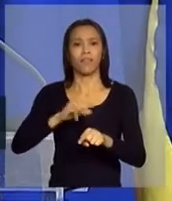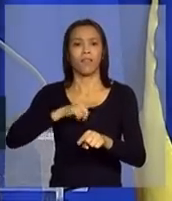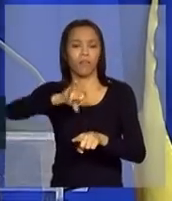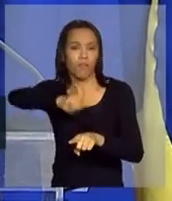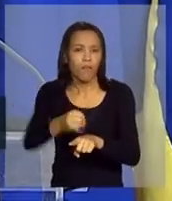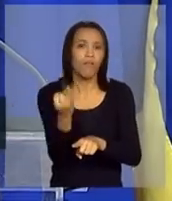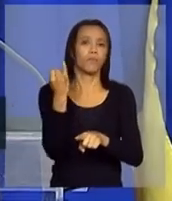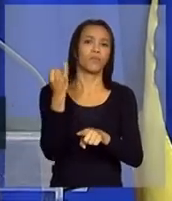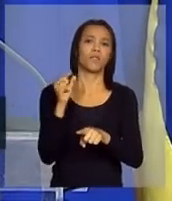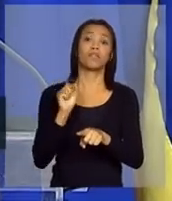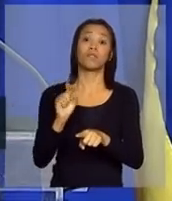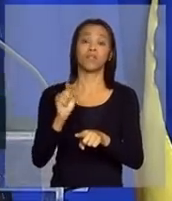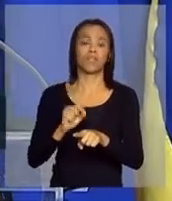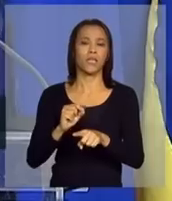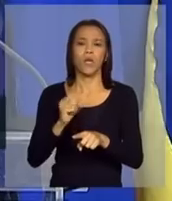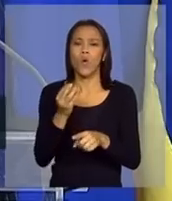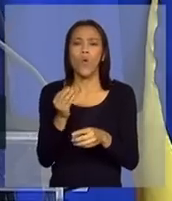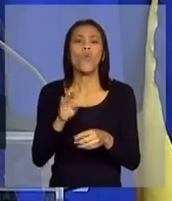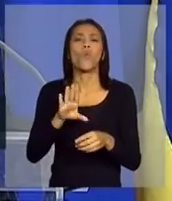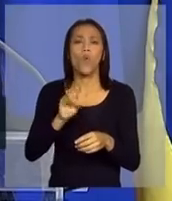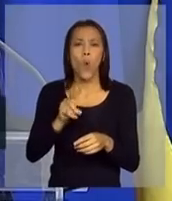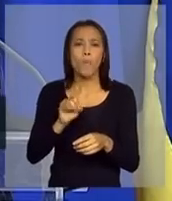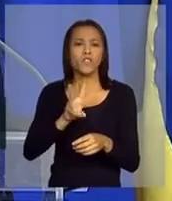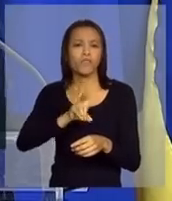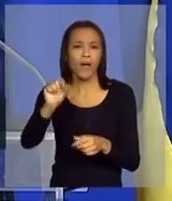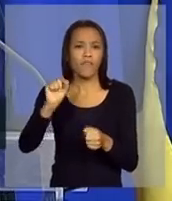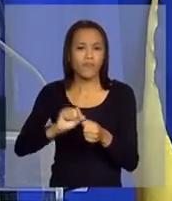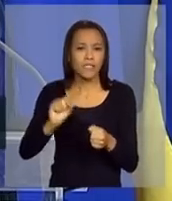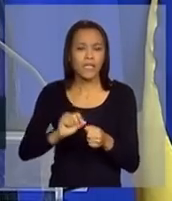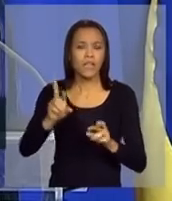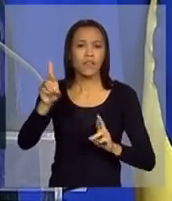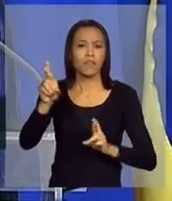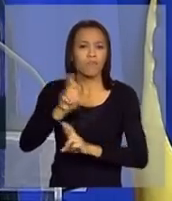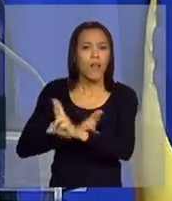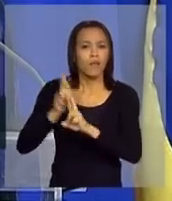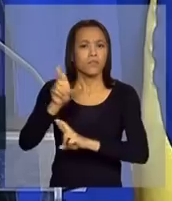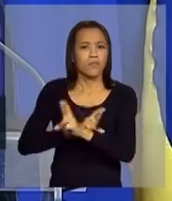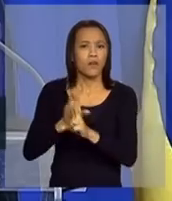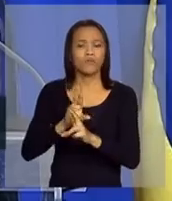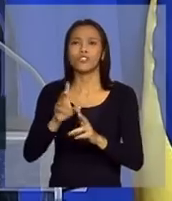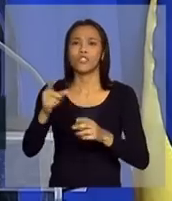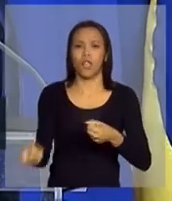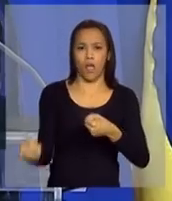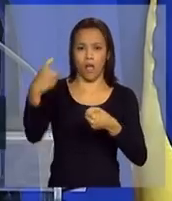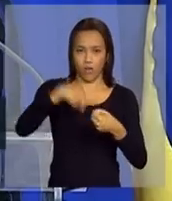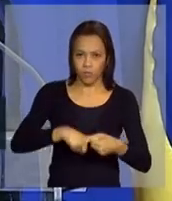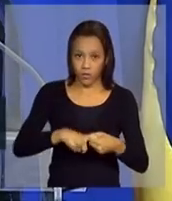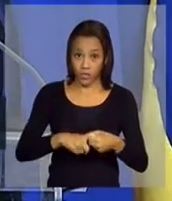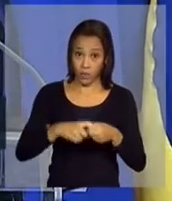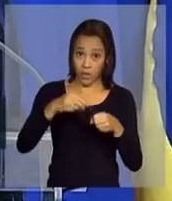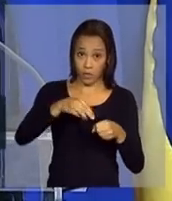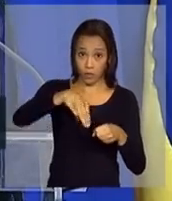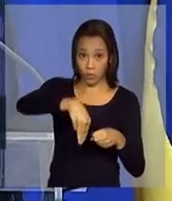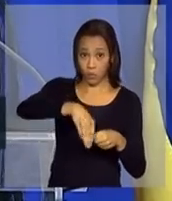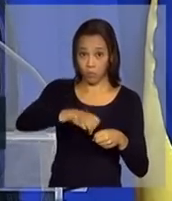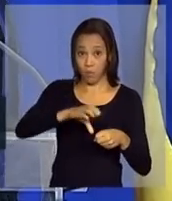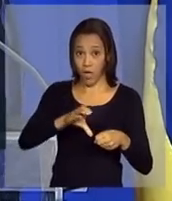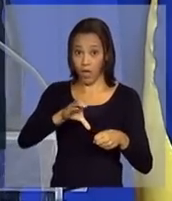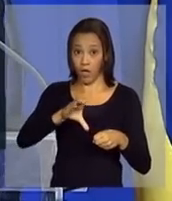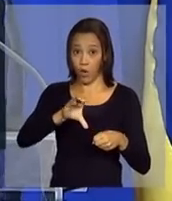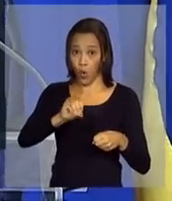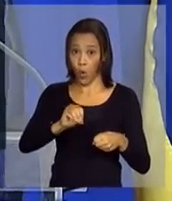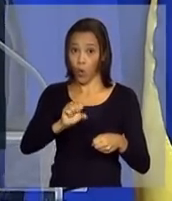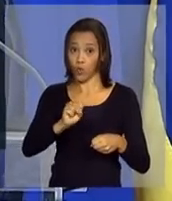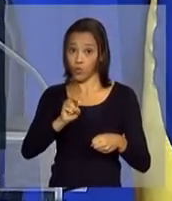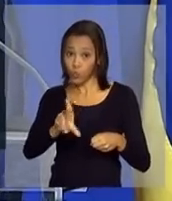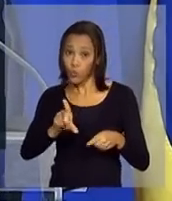de definir os próximos passos da negociação do acordo de associação entre o Mercosul e